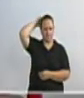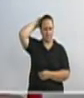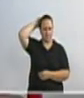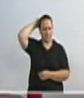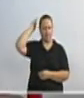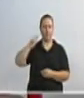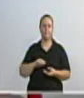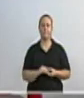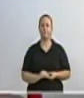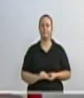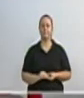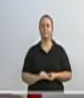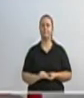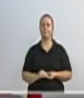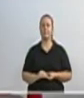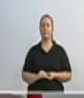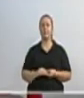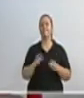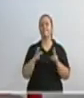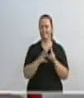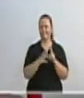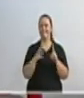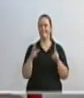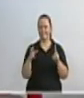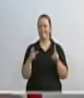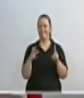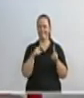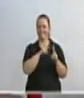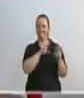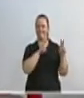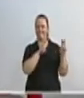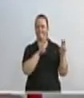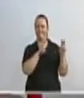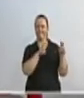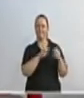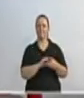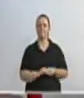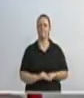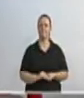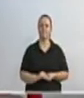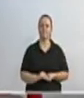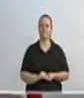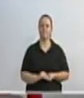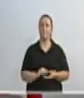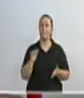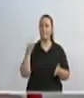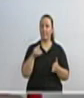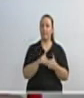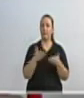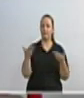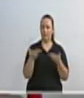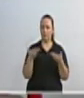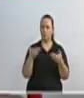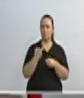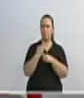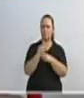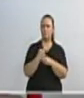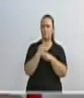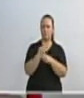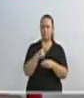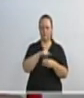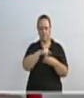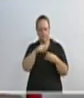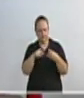em relação à questão da Velha Grande, né? Nós tivemos até hoje, né, nós fomos procurados em 3